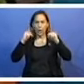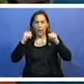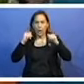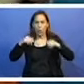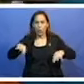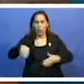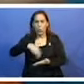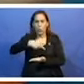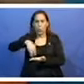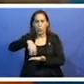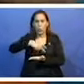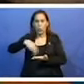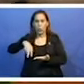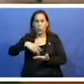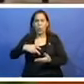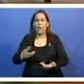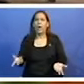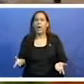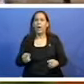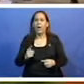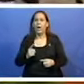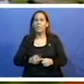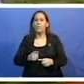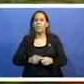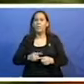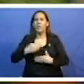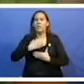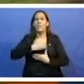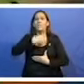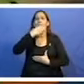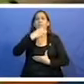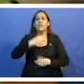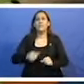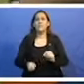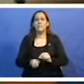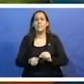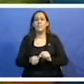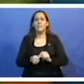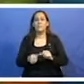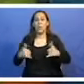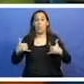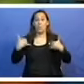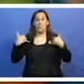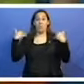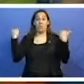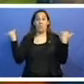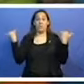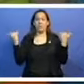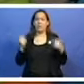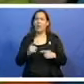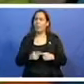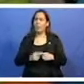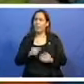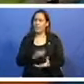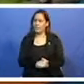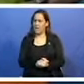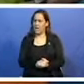dar certo? E para que será que a girafa faria um baile? Será que ela vai casar,